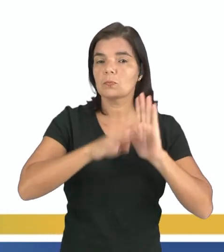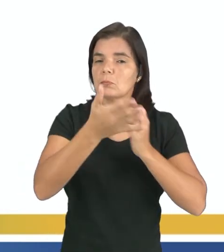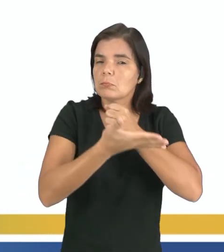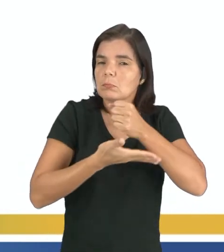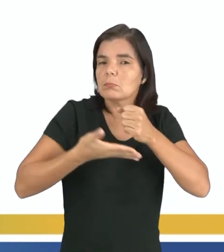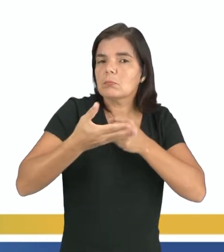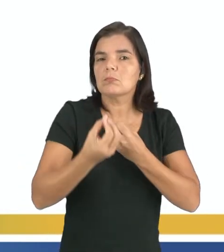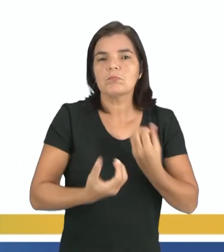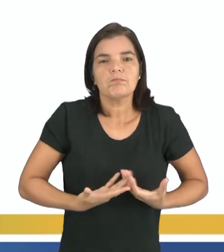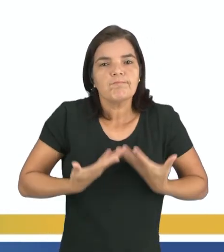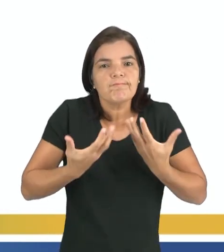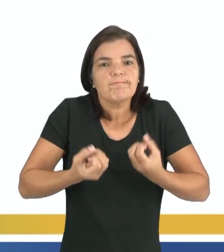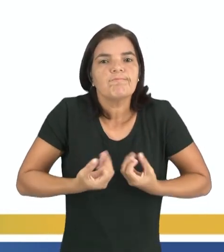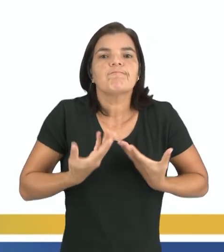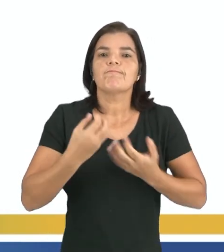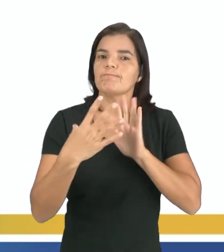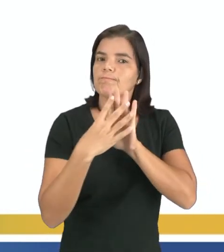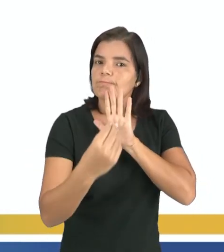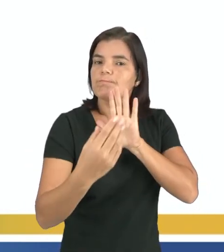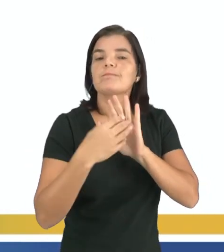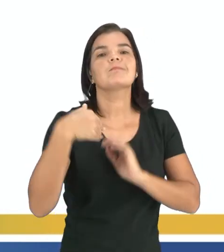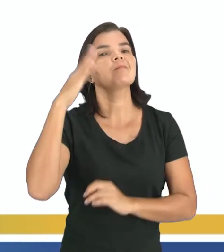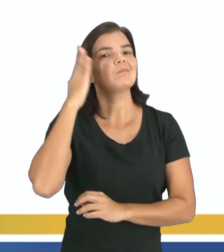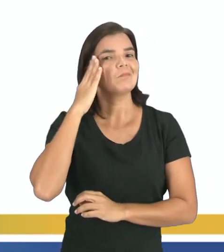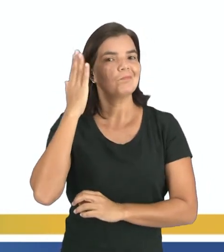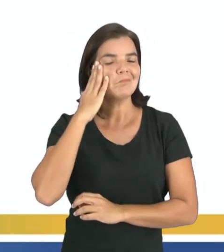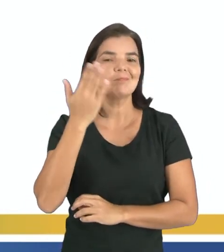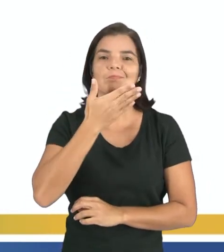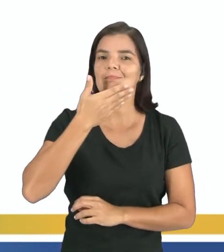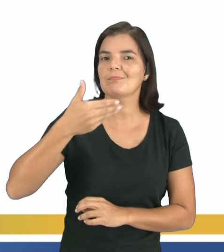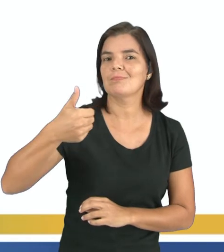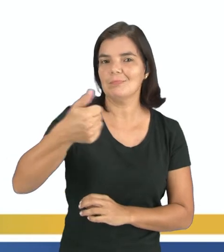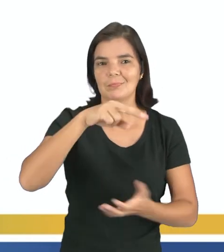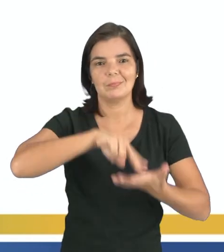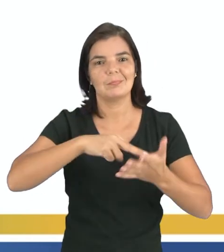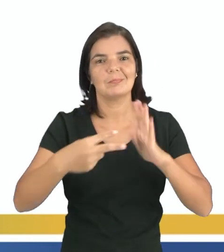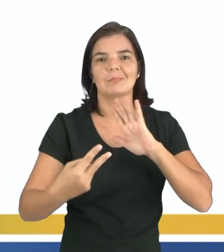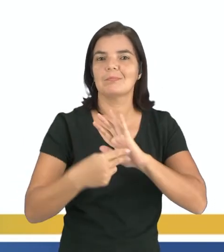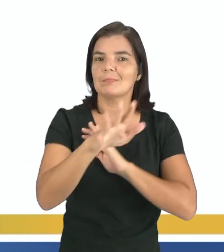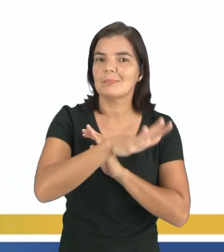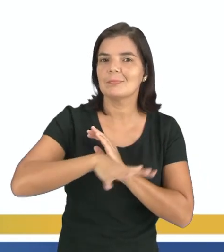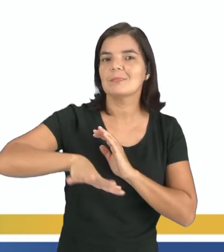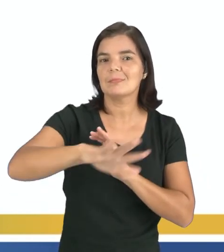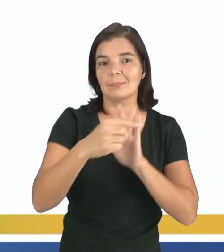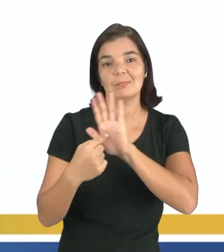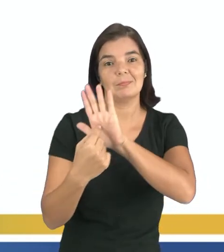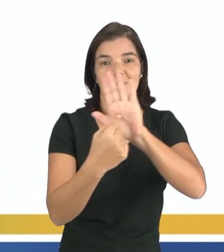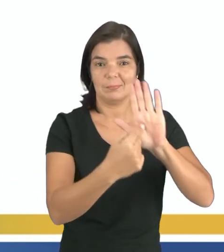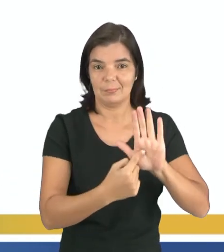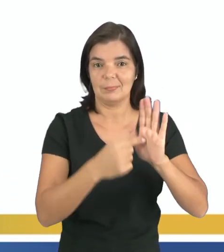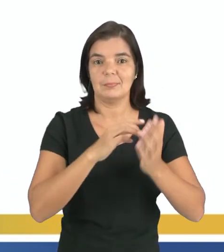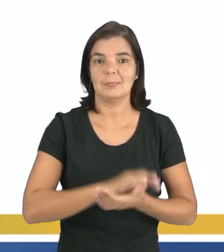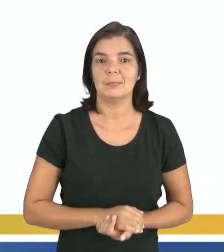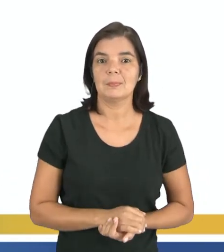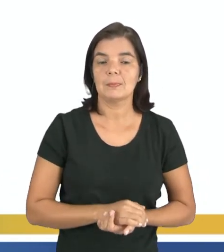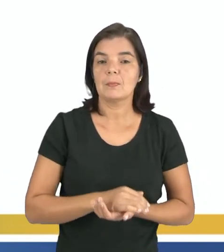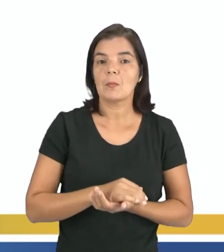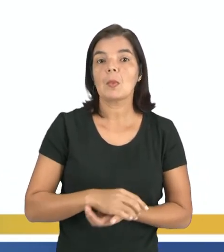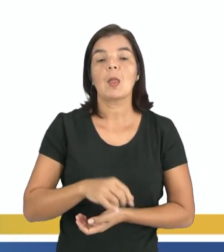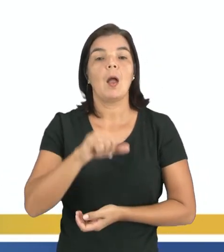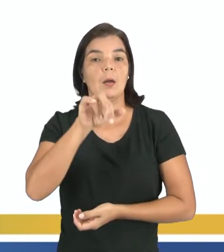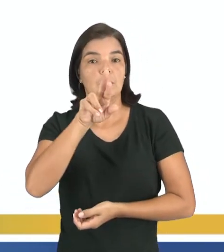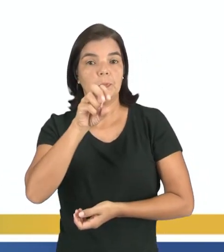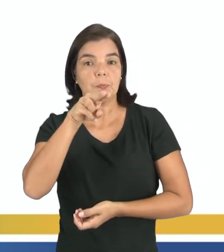base, qual foi a inspiração daquele meme, você vai entender muito melhor o significado geral que ele quer passar. A ironia